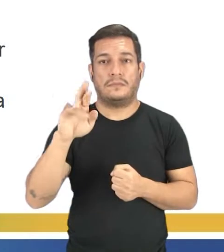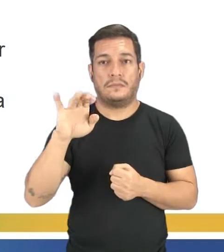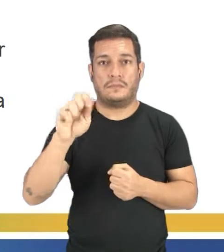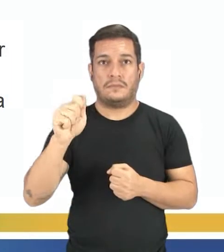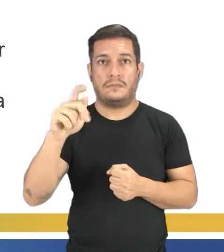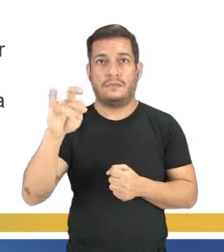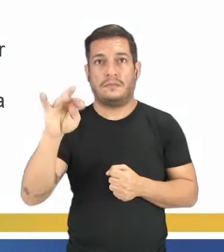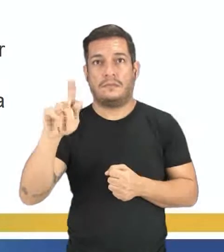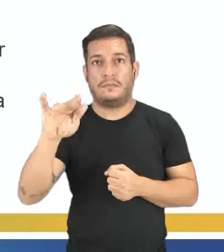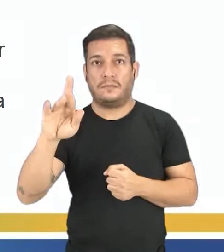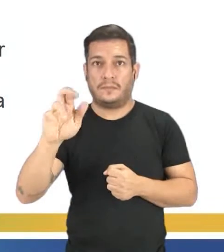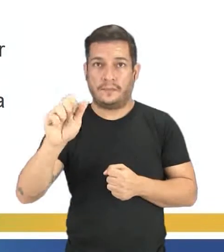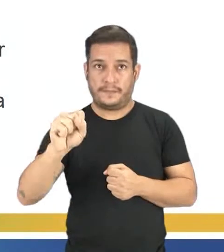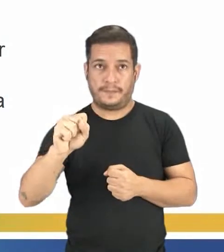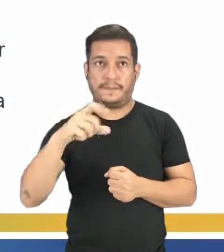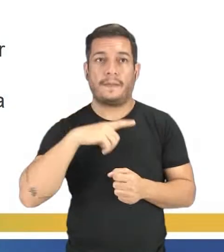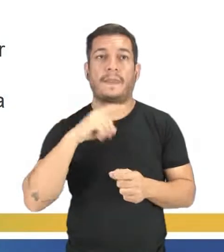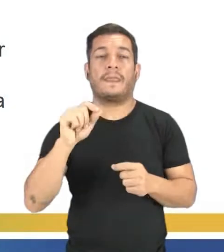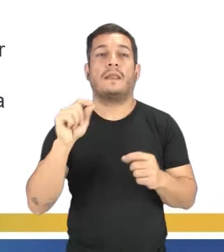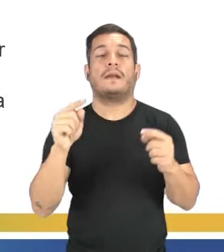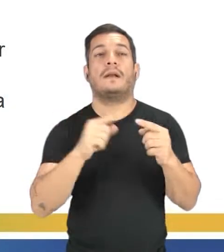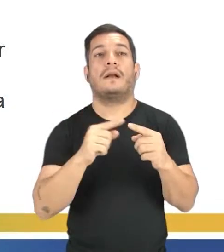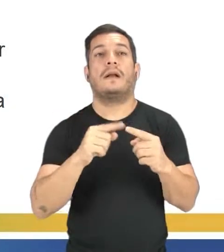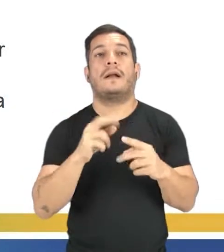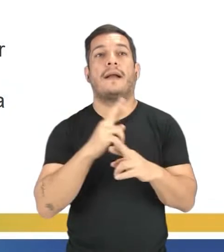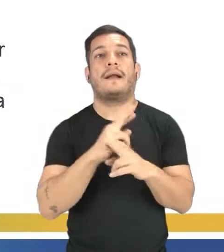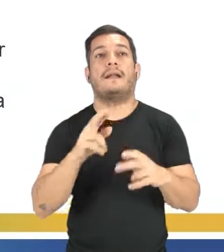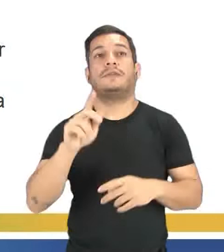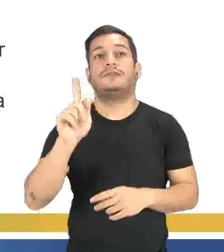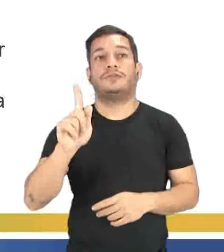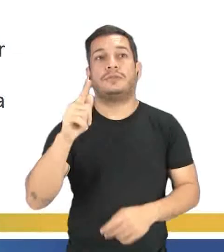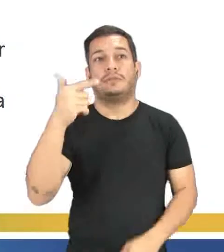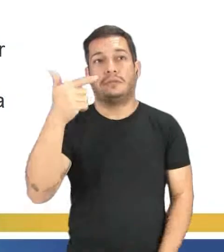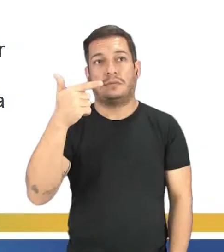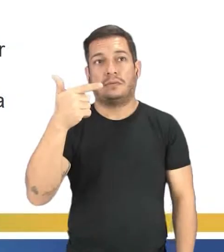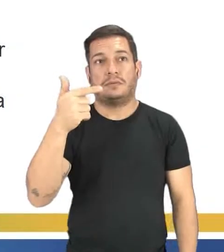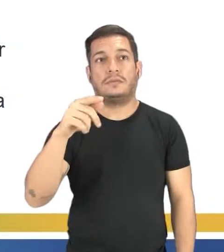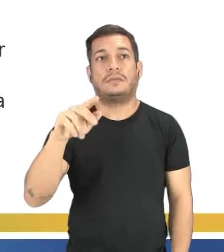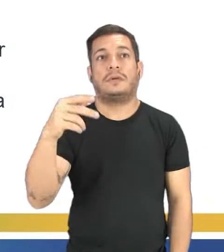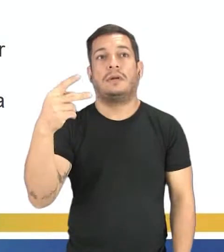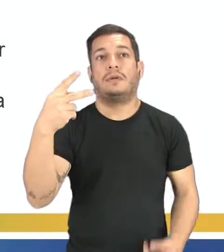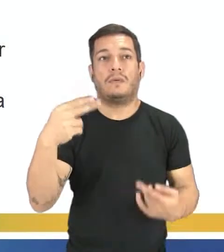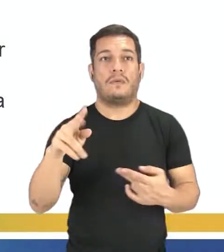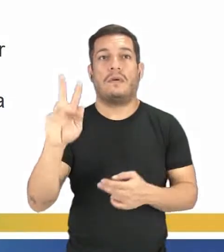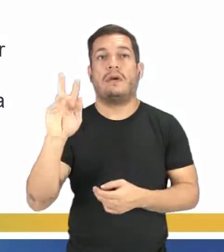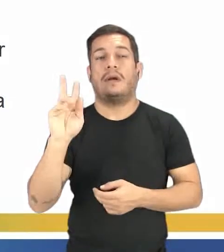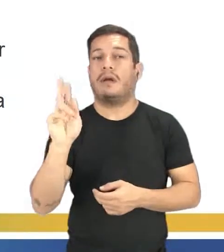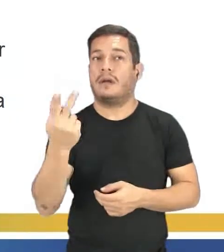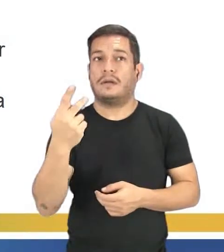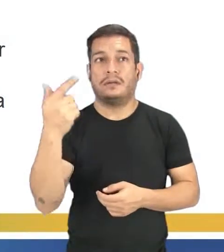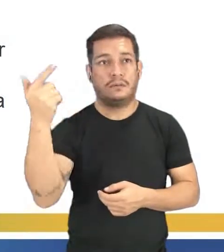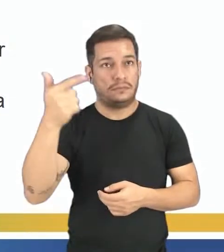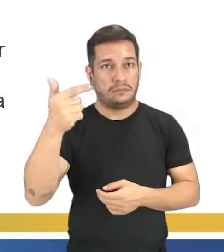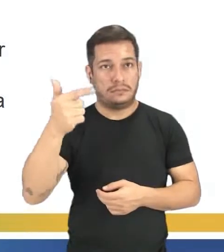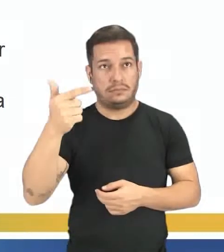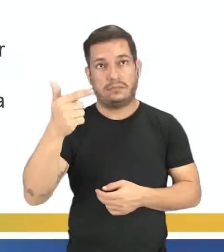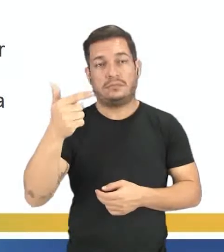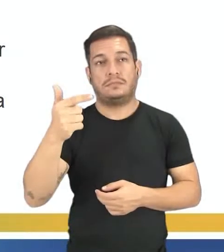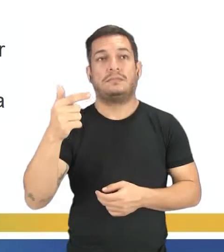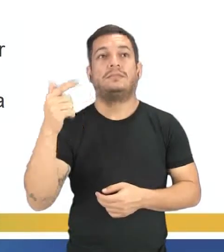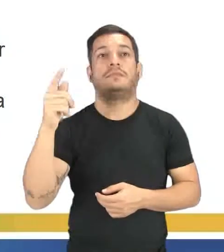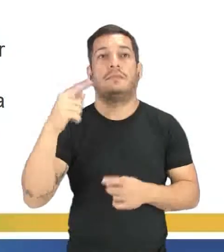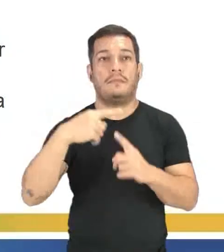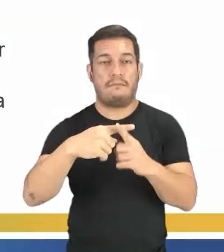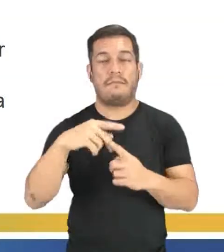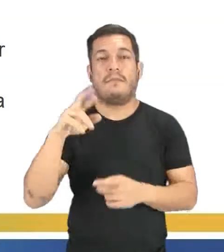Pitágoras. Tem-se a relação G ao quadrado é igual a H ao